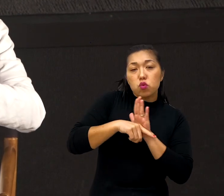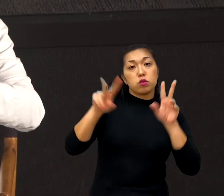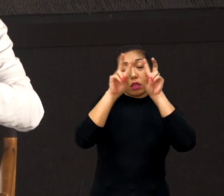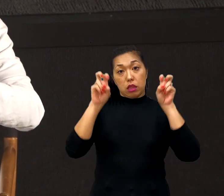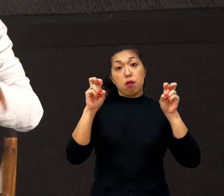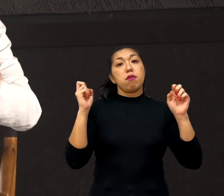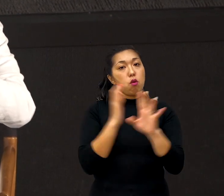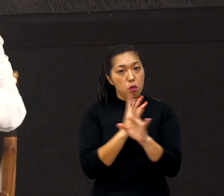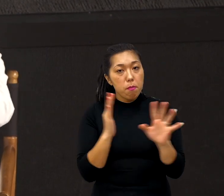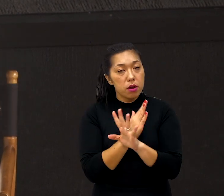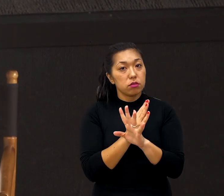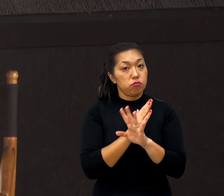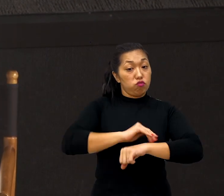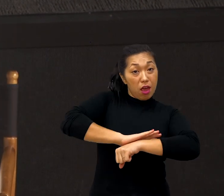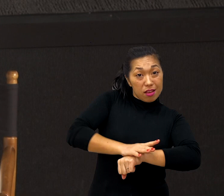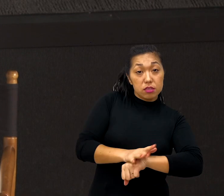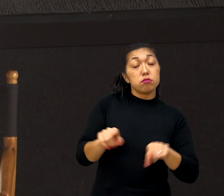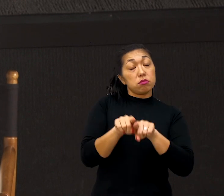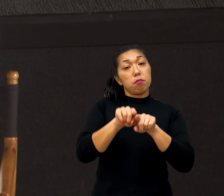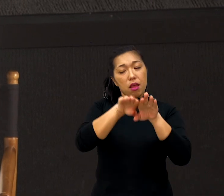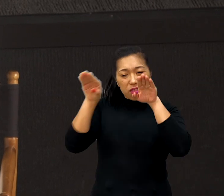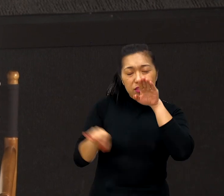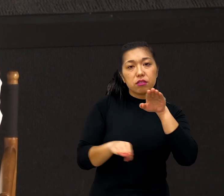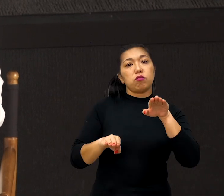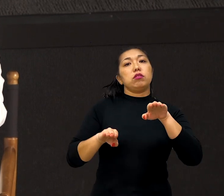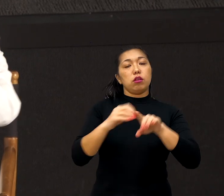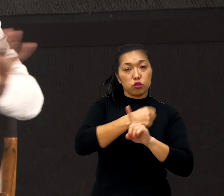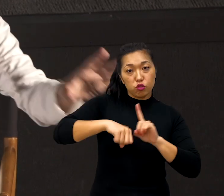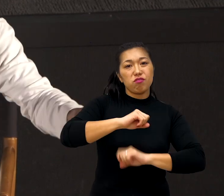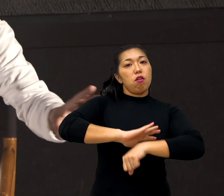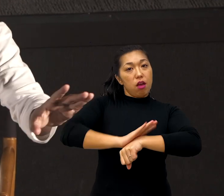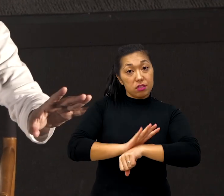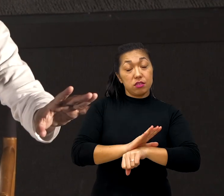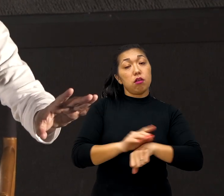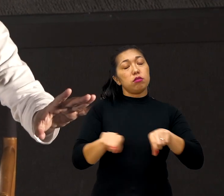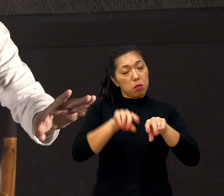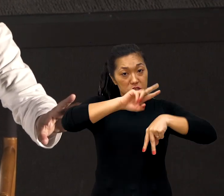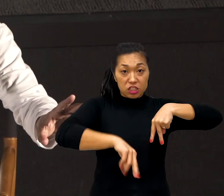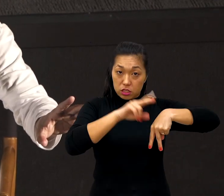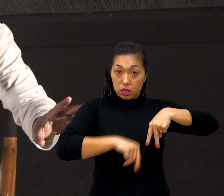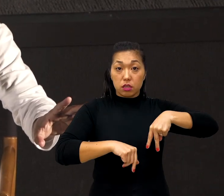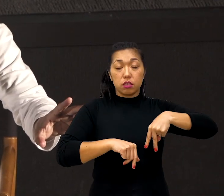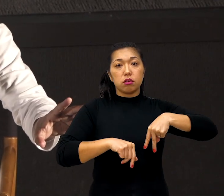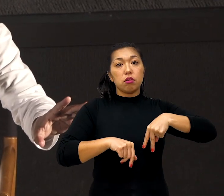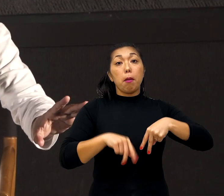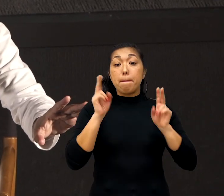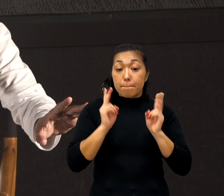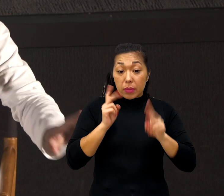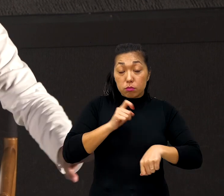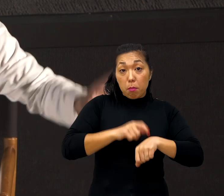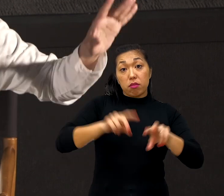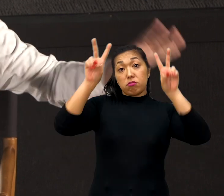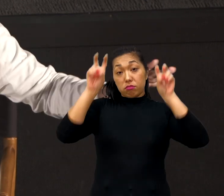racismo, e por desigualdades raciais, territoriais e de gênero, mesmo no período que estava a pauta do desmatamento